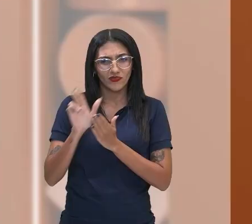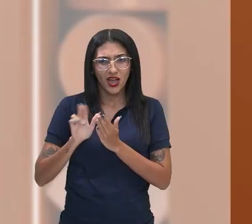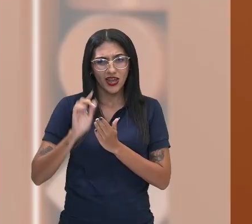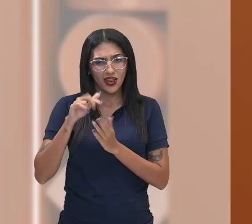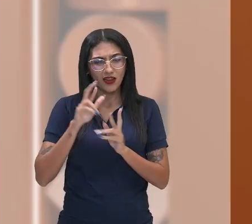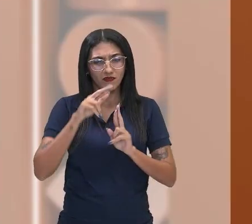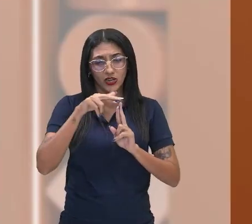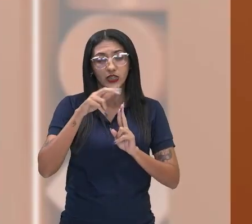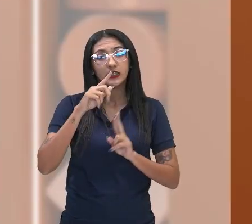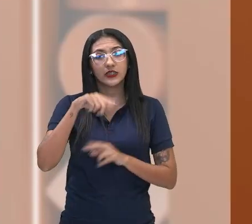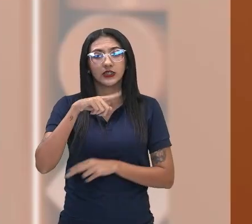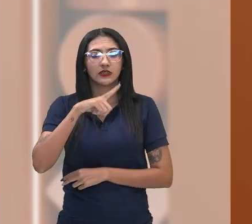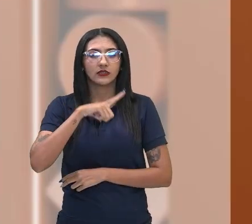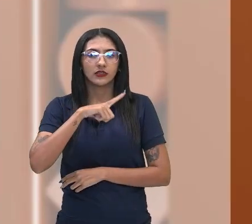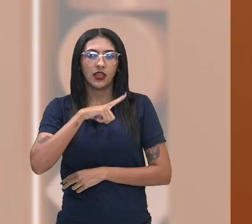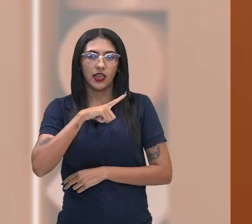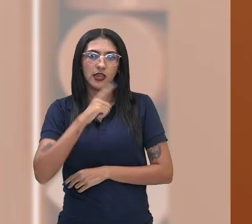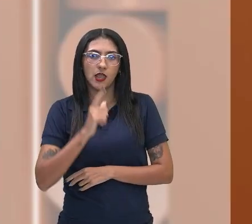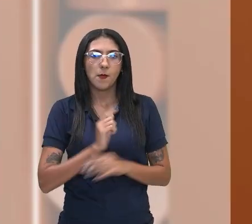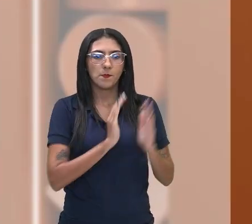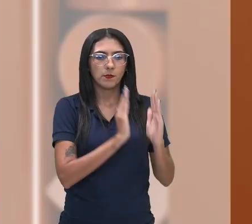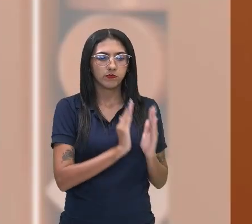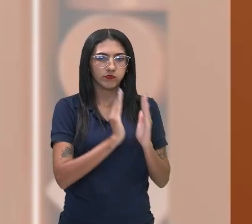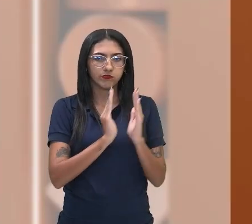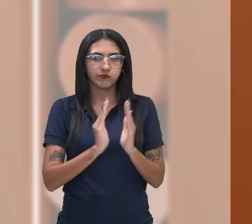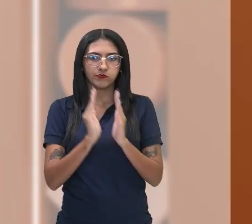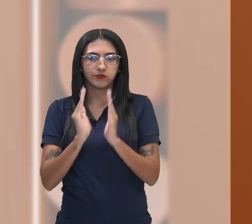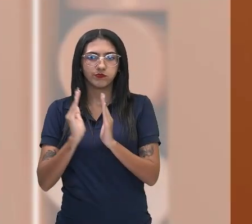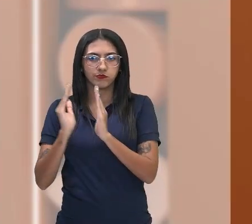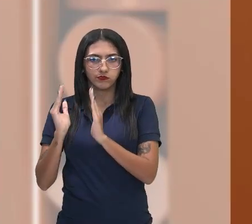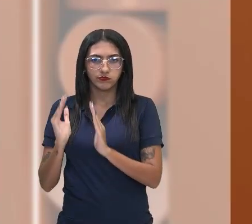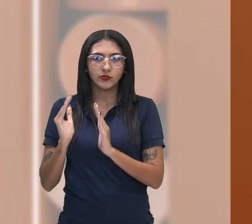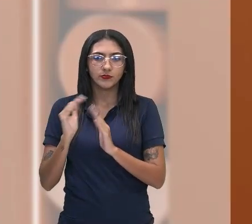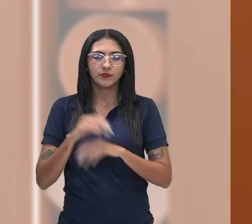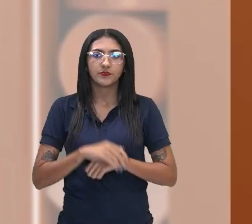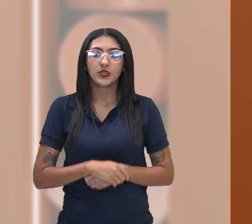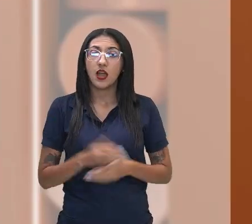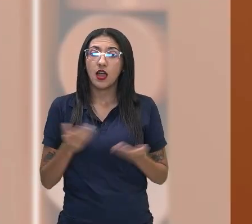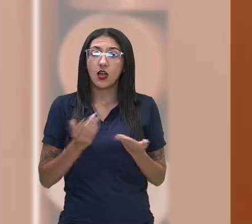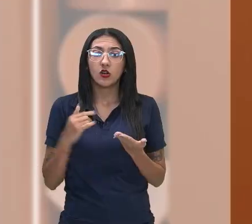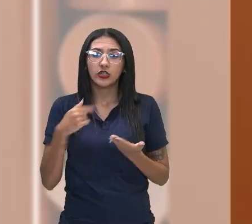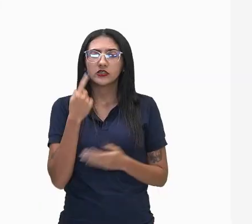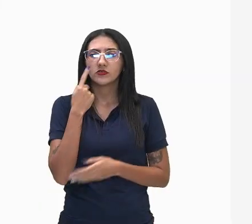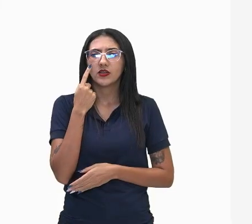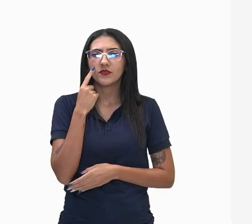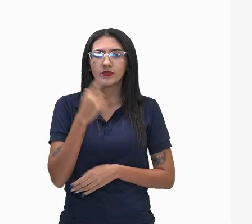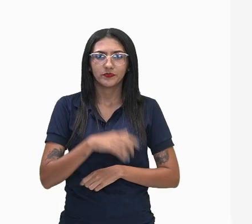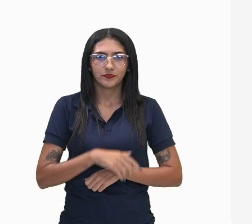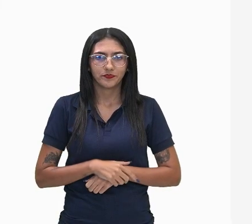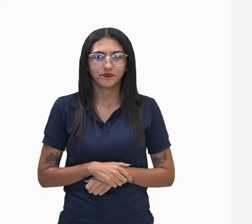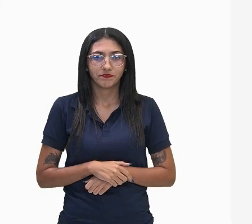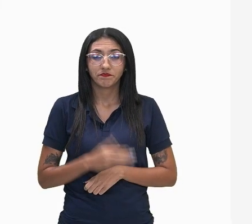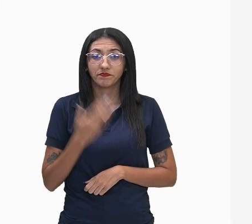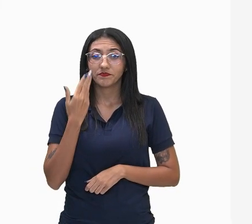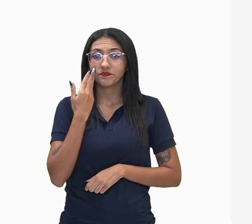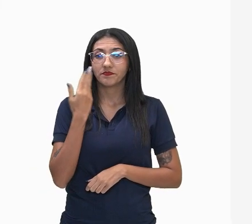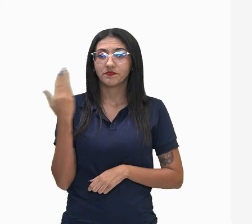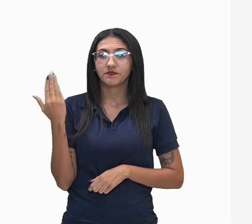elas possuem divisões, tá bom? E vamos visualizar essas divisões. Vamos ao texto, olha